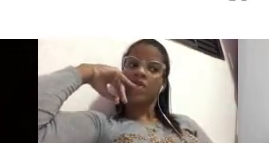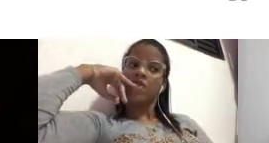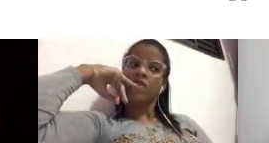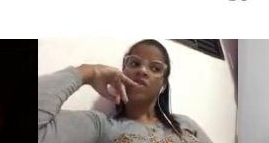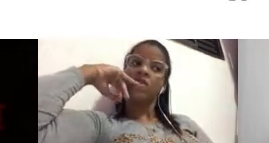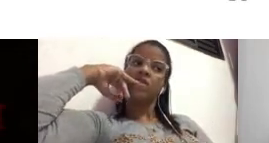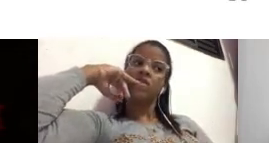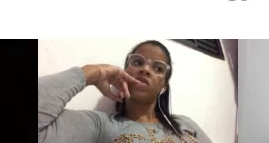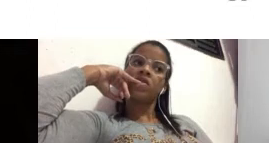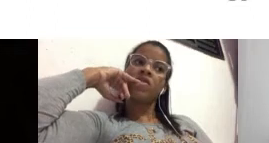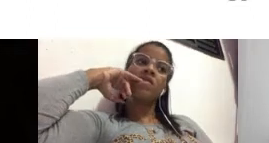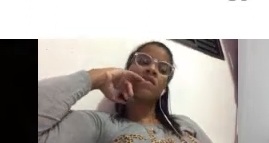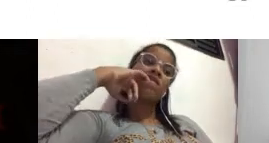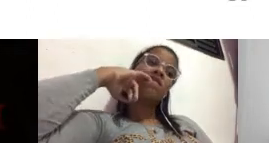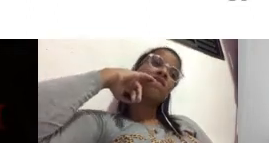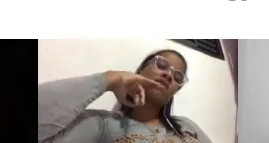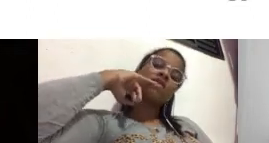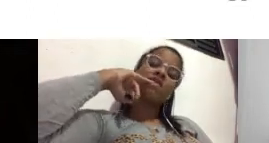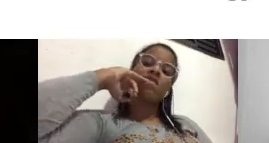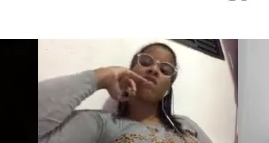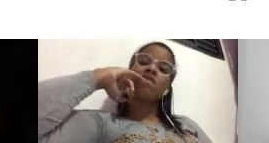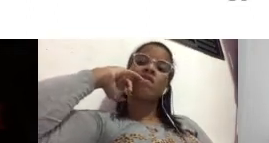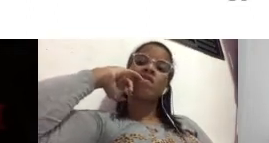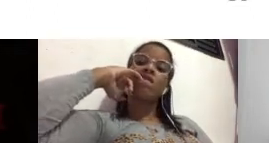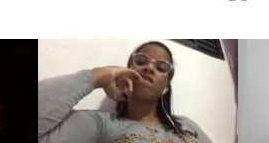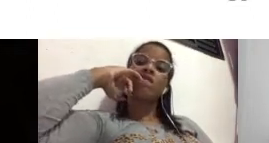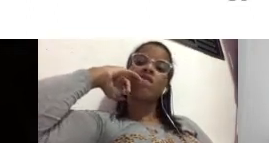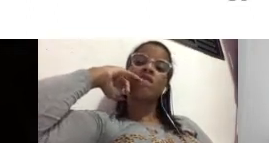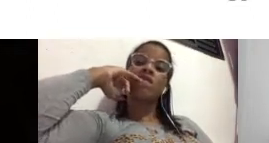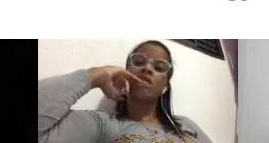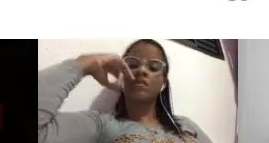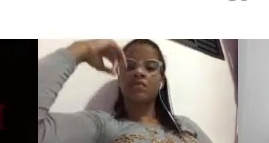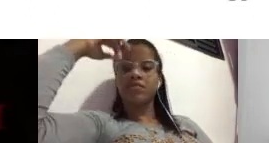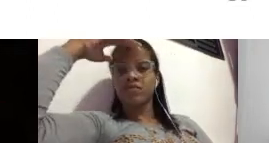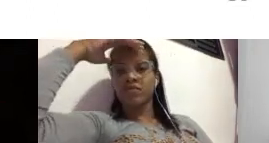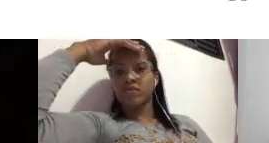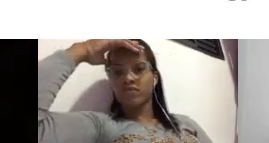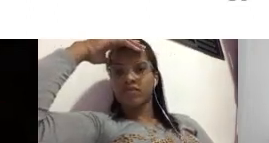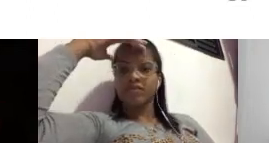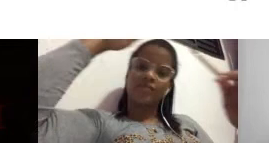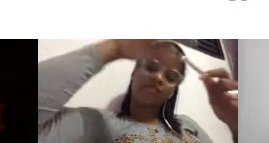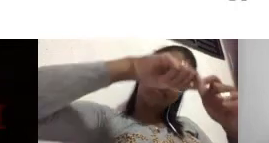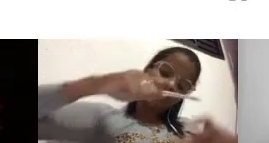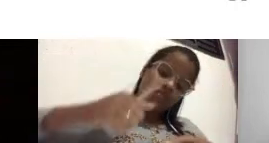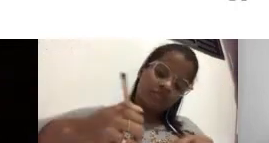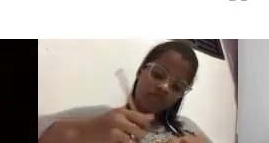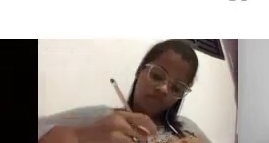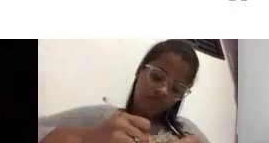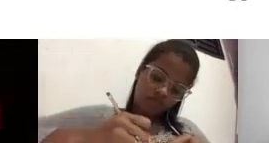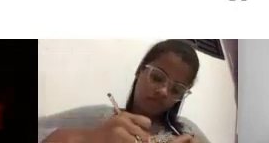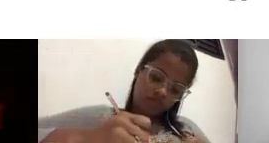pessoa. Então, eu vou cobrir aquela área com uma compressa úmida, vou fazer uma compressão muito leve